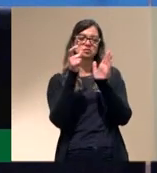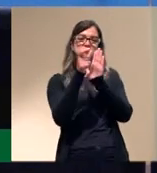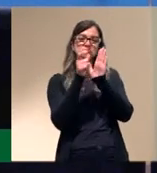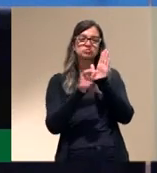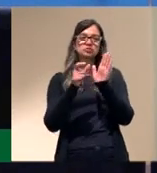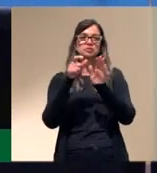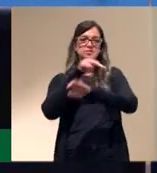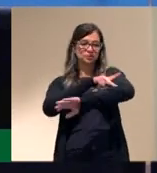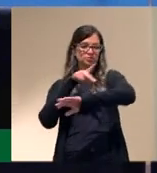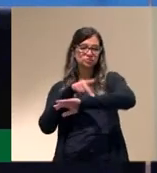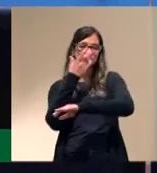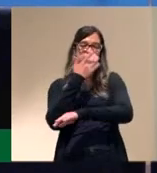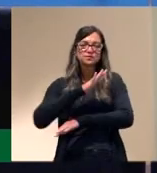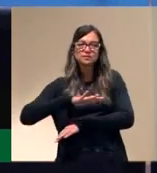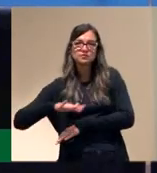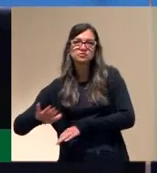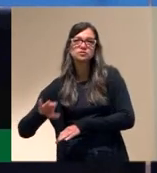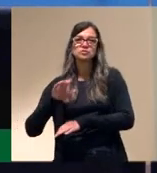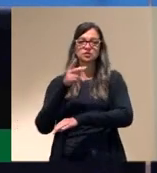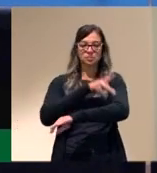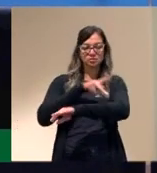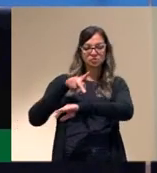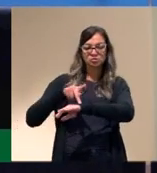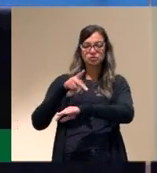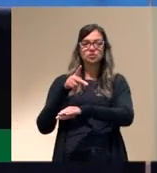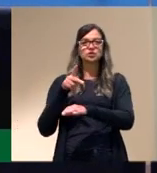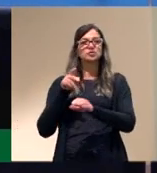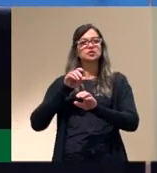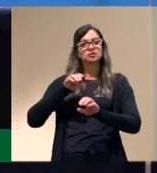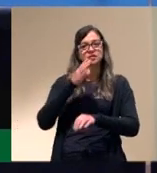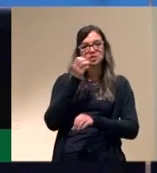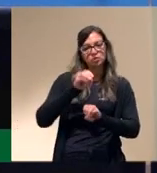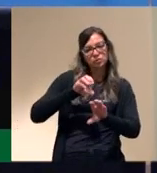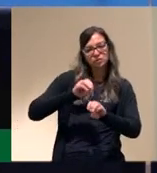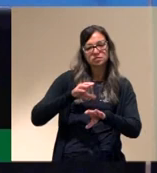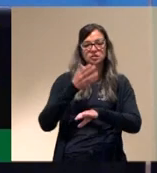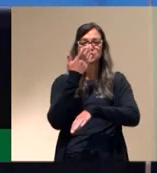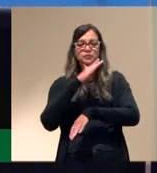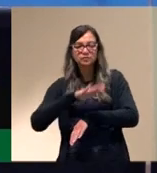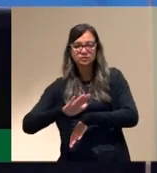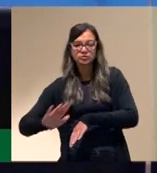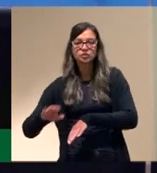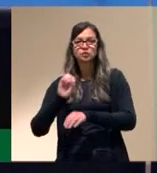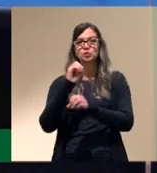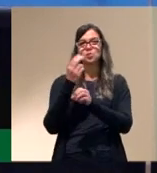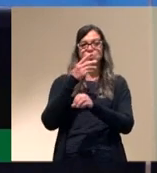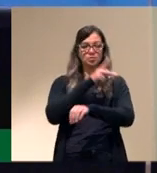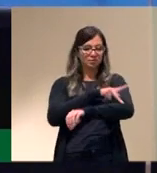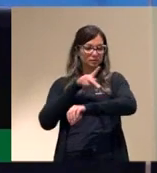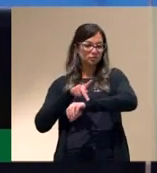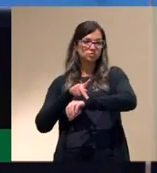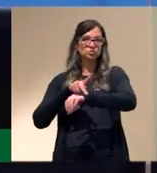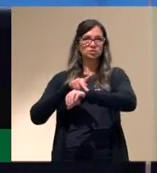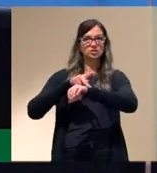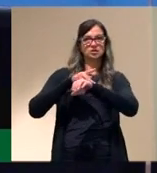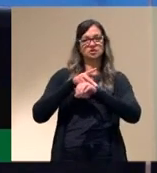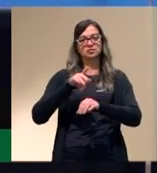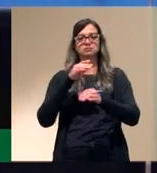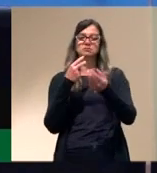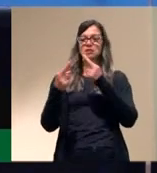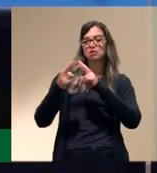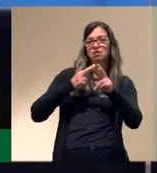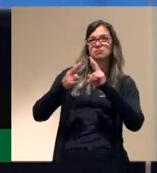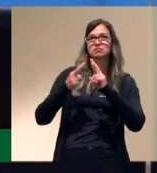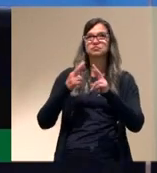da infância, ou pedagogia da educação infantil, ou pedagogia das relações, né? Porque tem uma base conceitual comum,